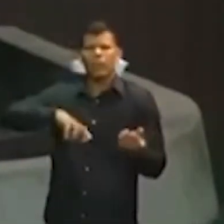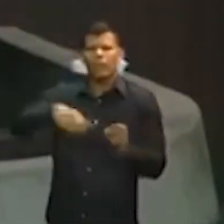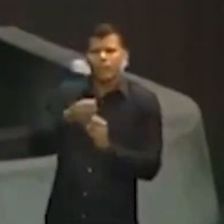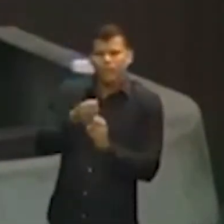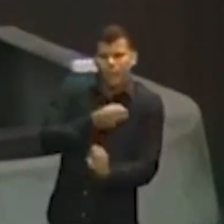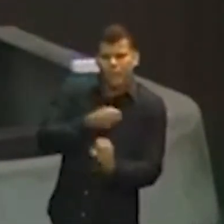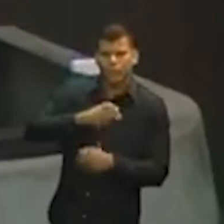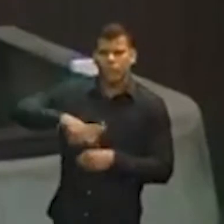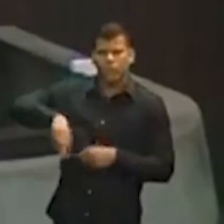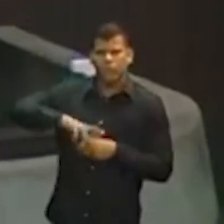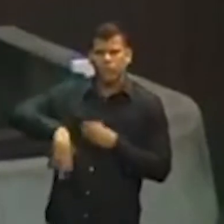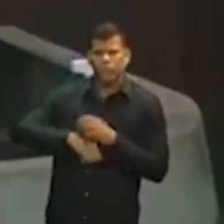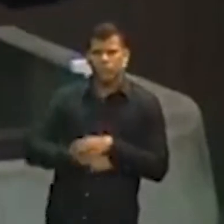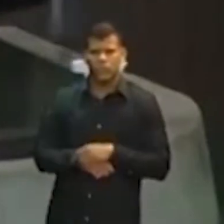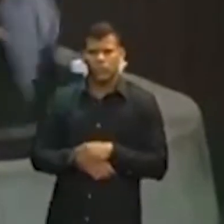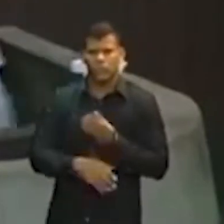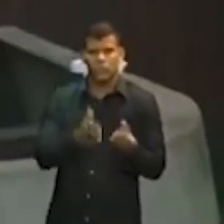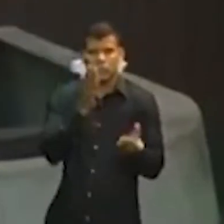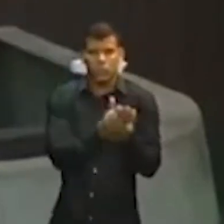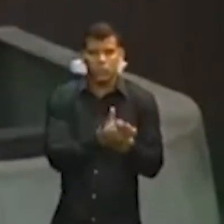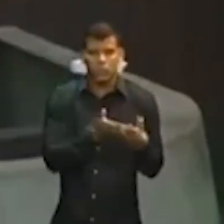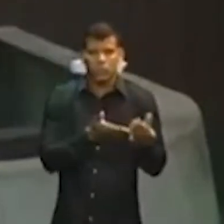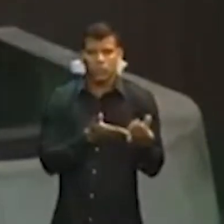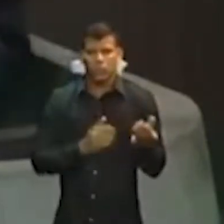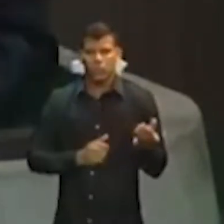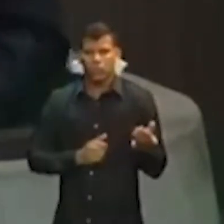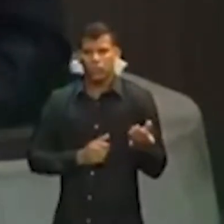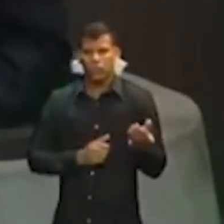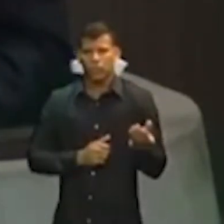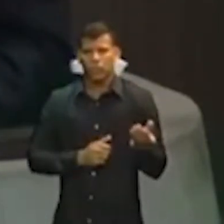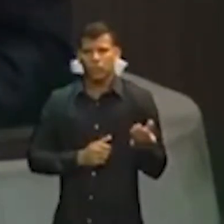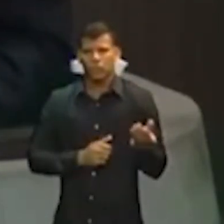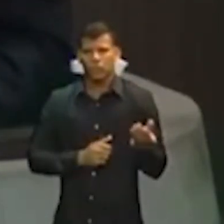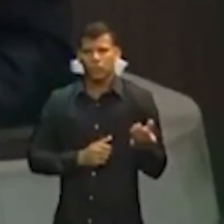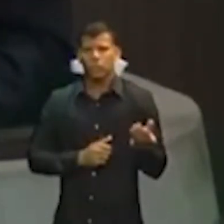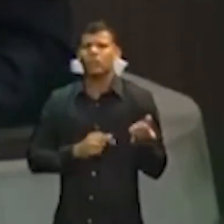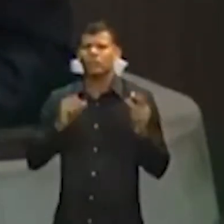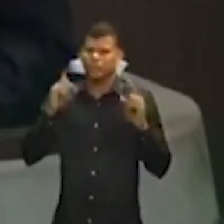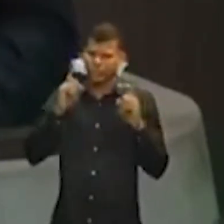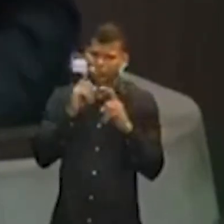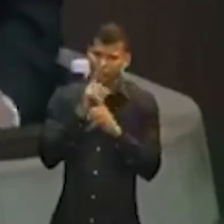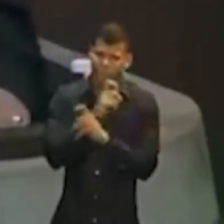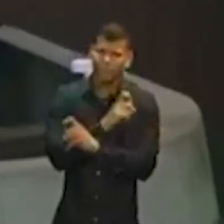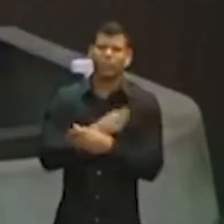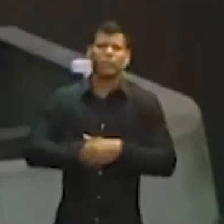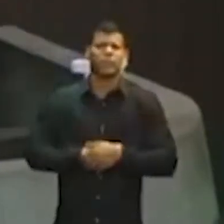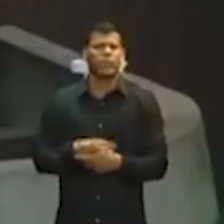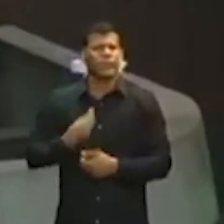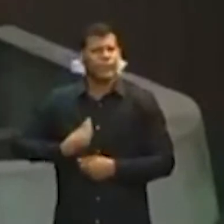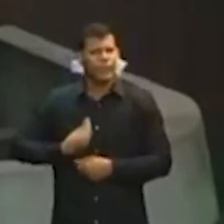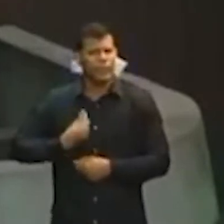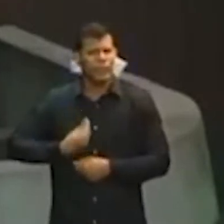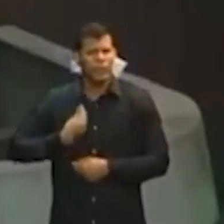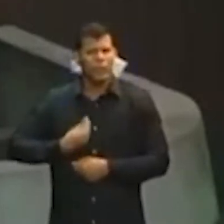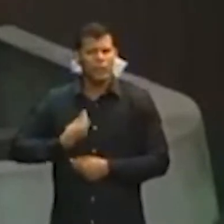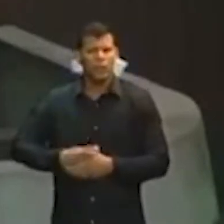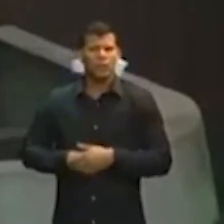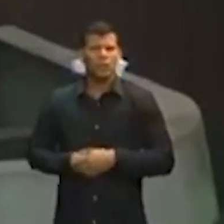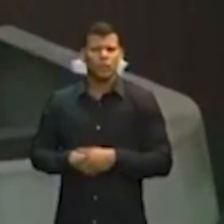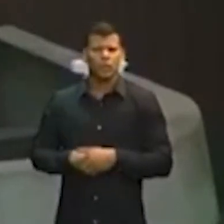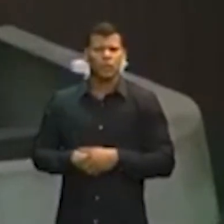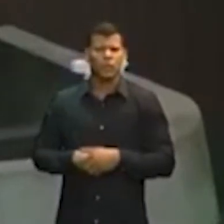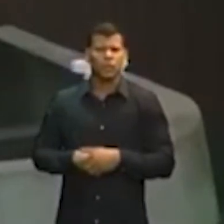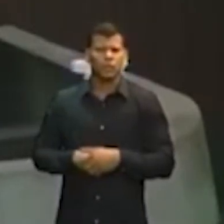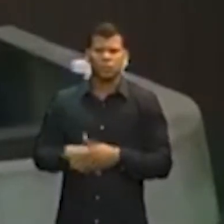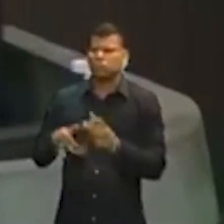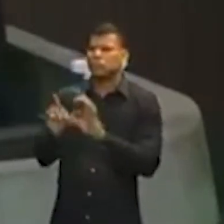news, não tem nada de bravata aqui. É o preço da impunidade, doutora Silvana, é o preço da impunidade no estado do